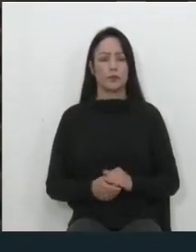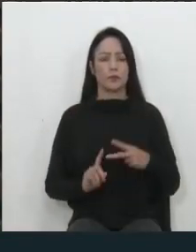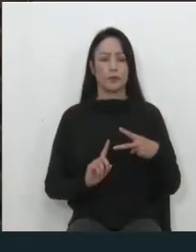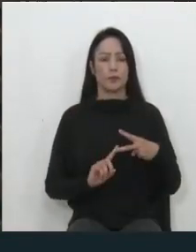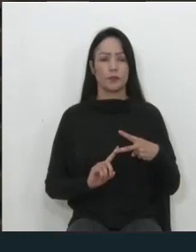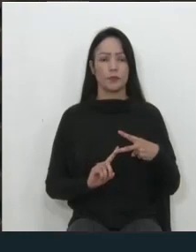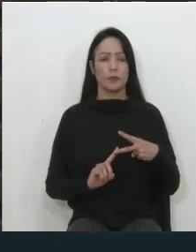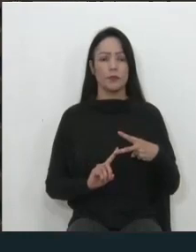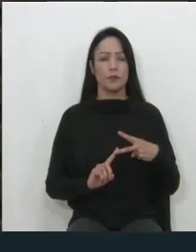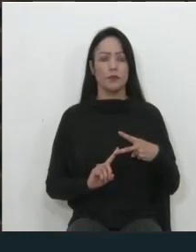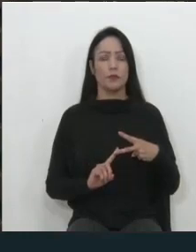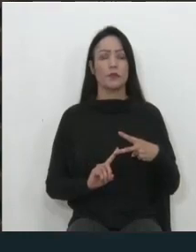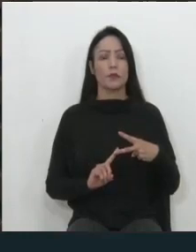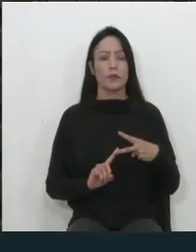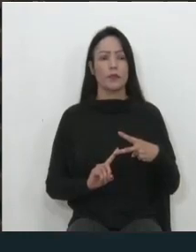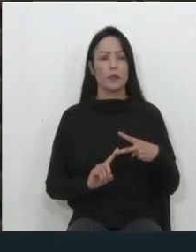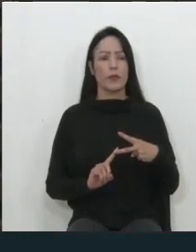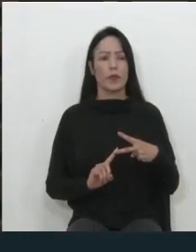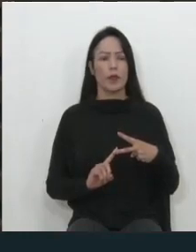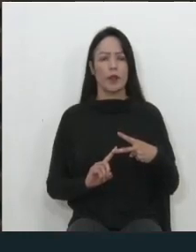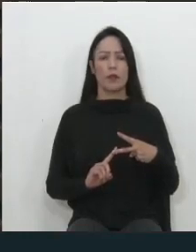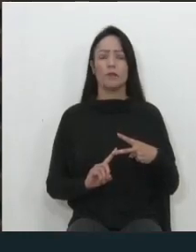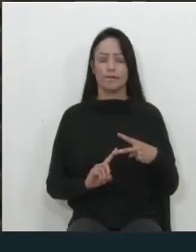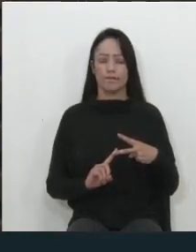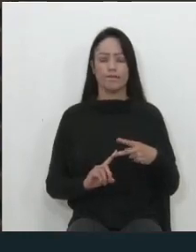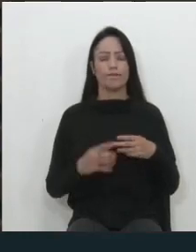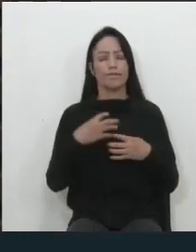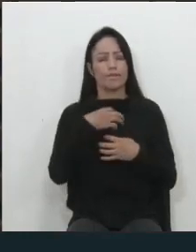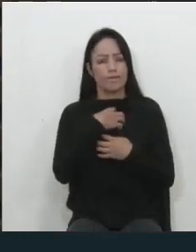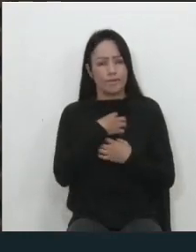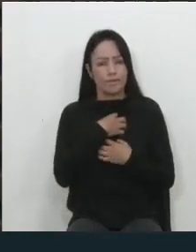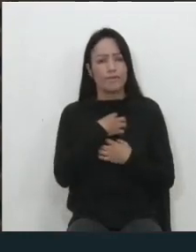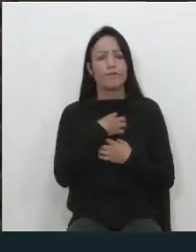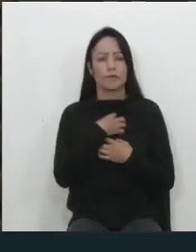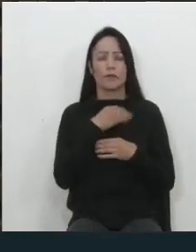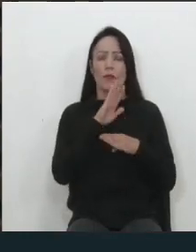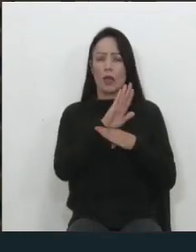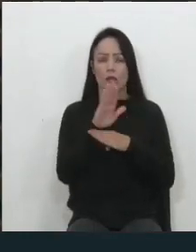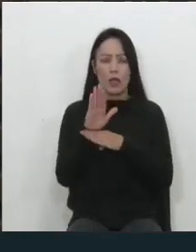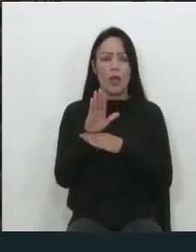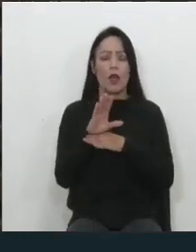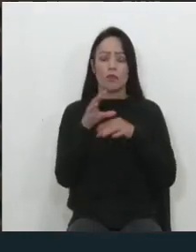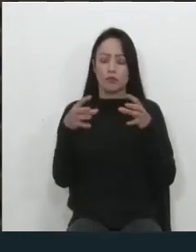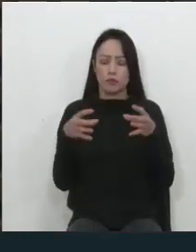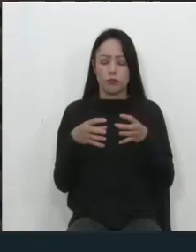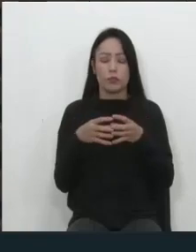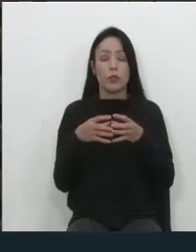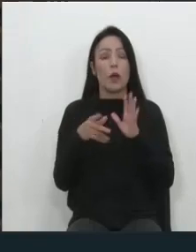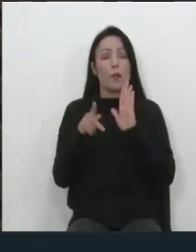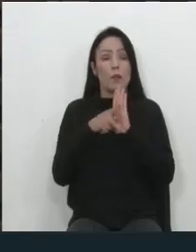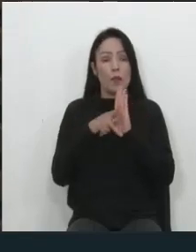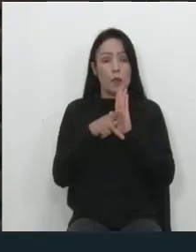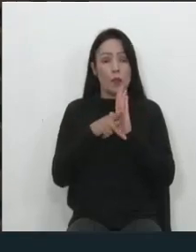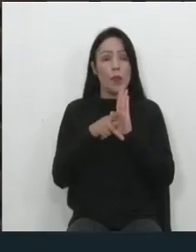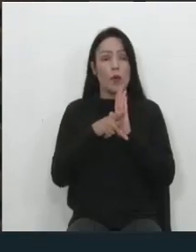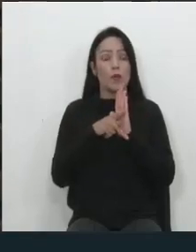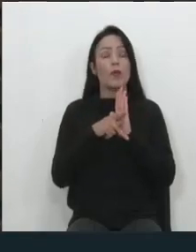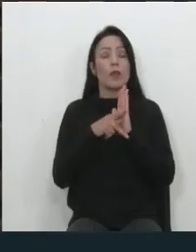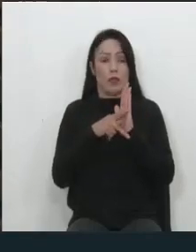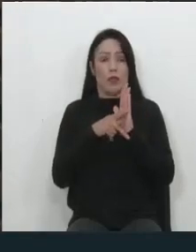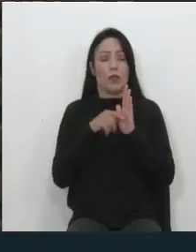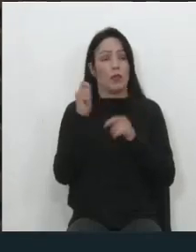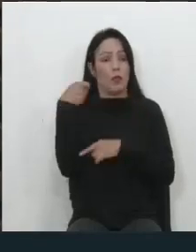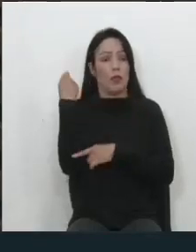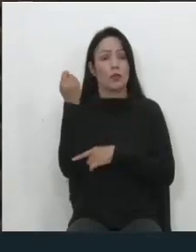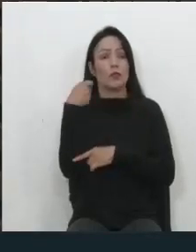questão, eu queria também prestar solidariedade ao povo do Rio Grande do Sul. O Brasil agora vive momentos